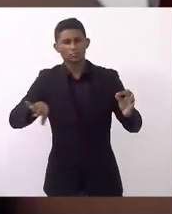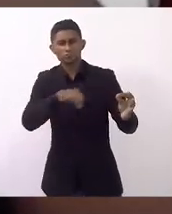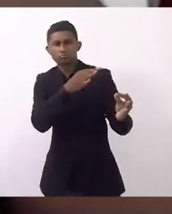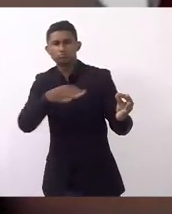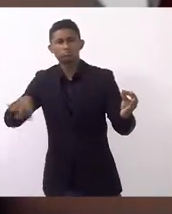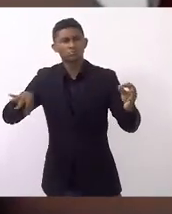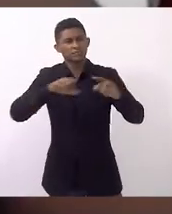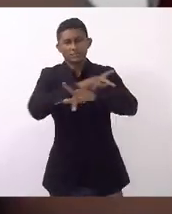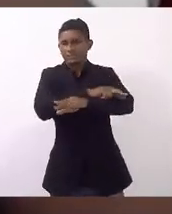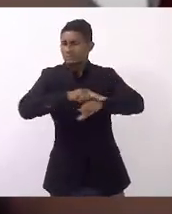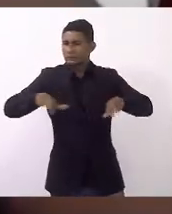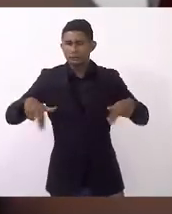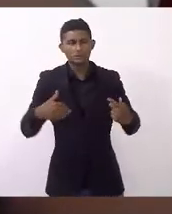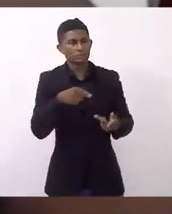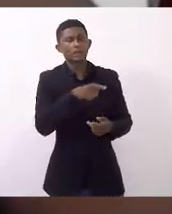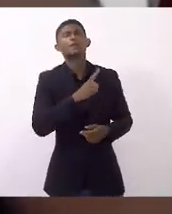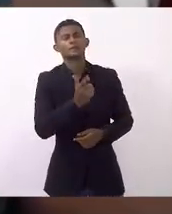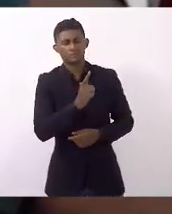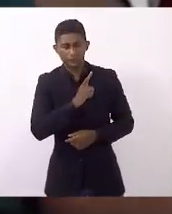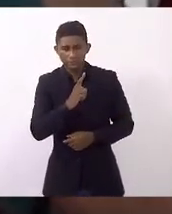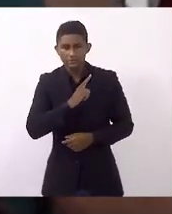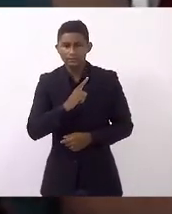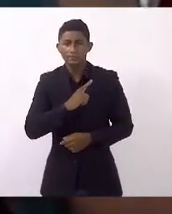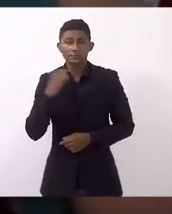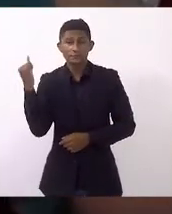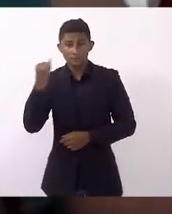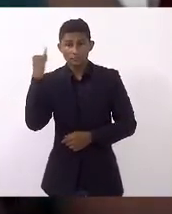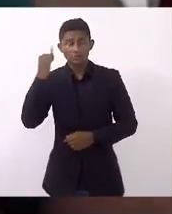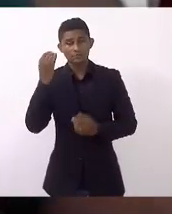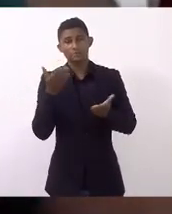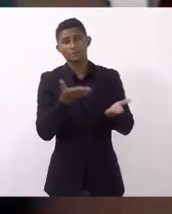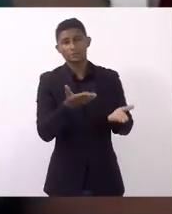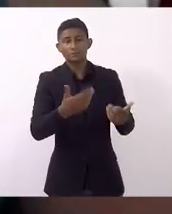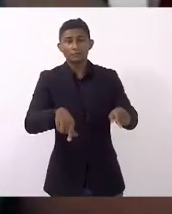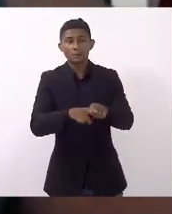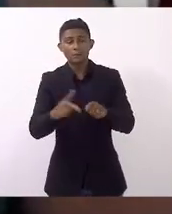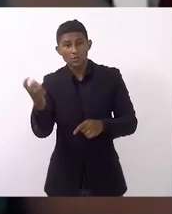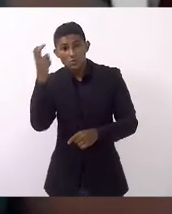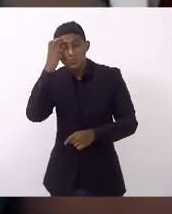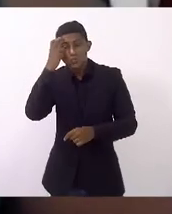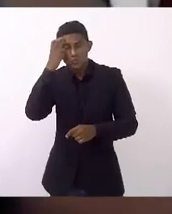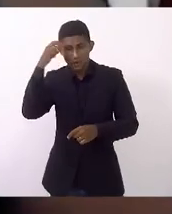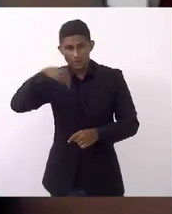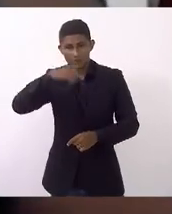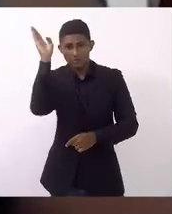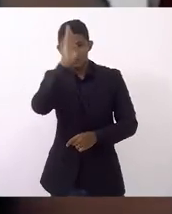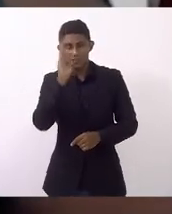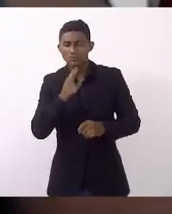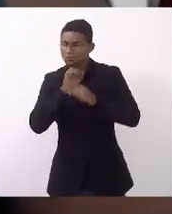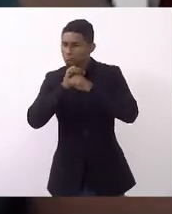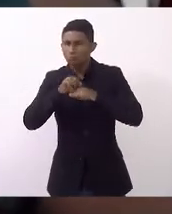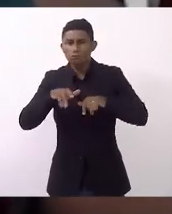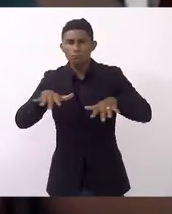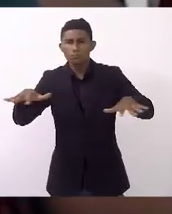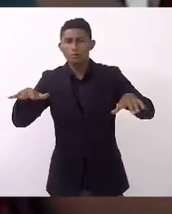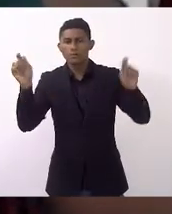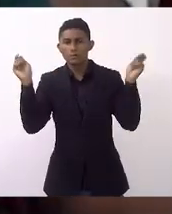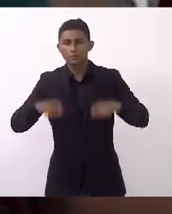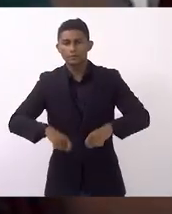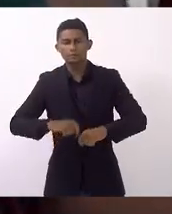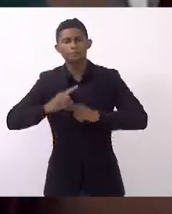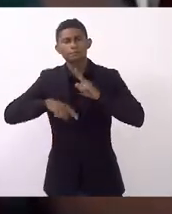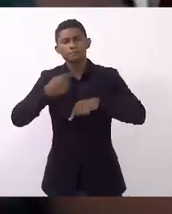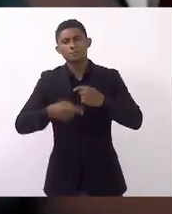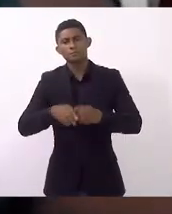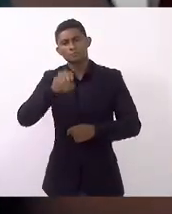Ou seja, tem uma amplitude importante na cultura do nosso país. Com a entrada da EBC, a